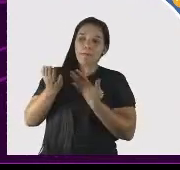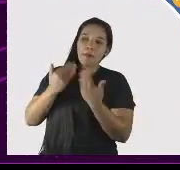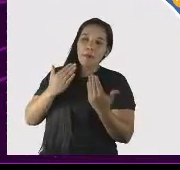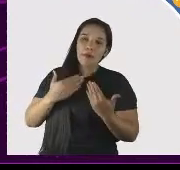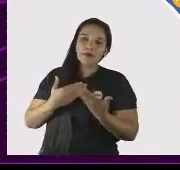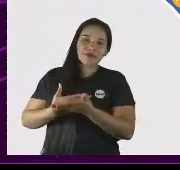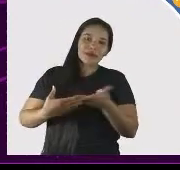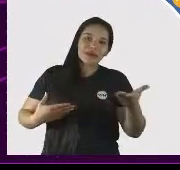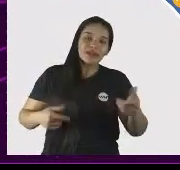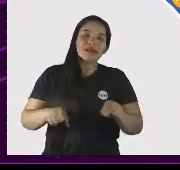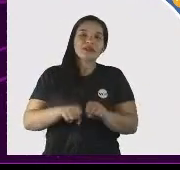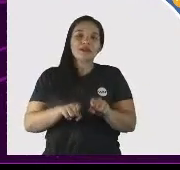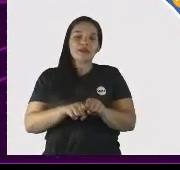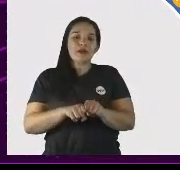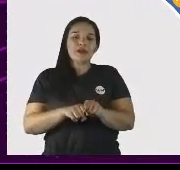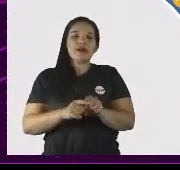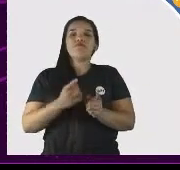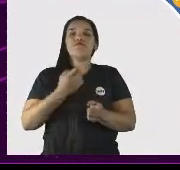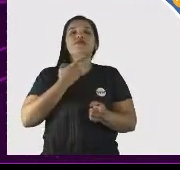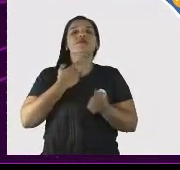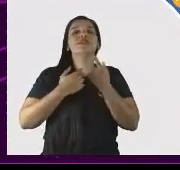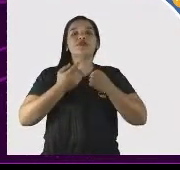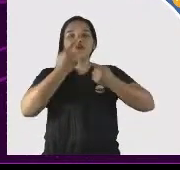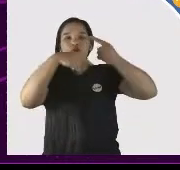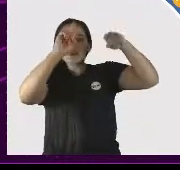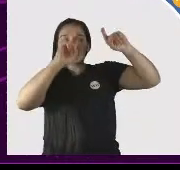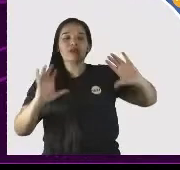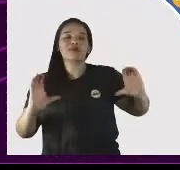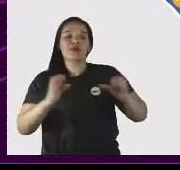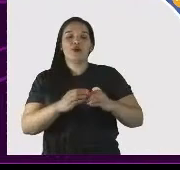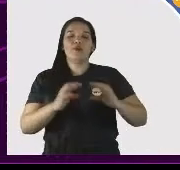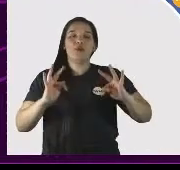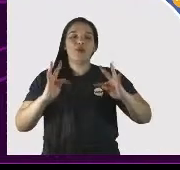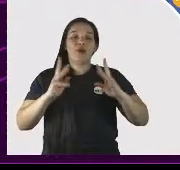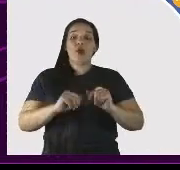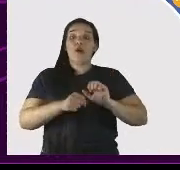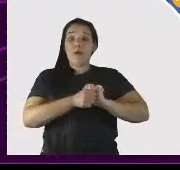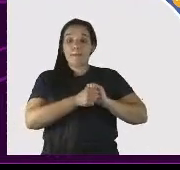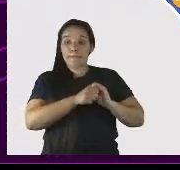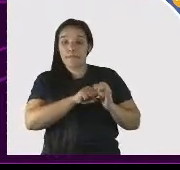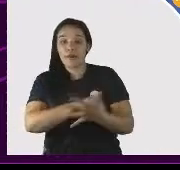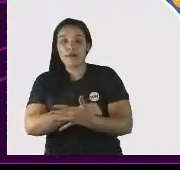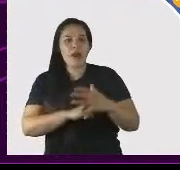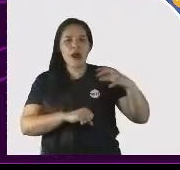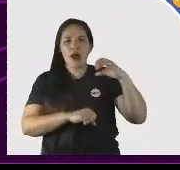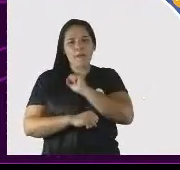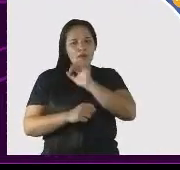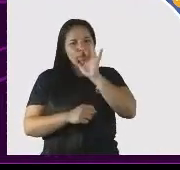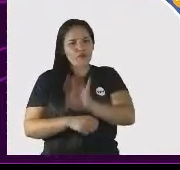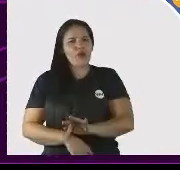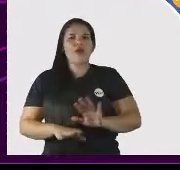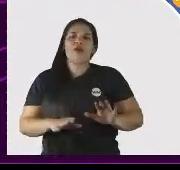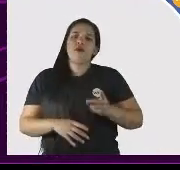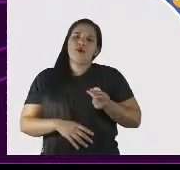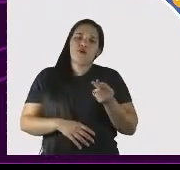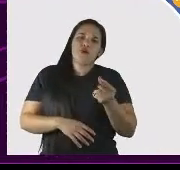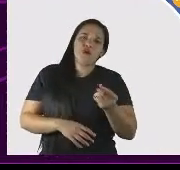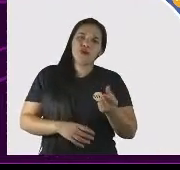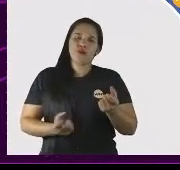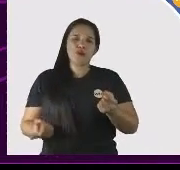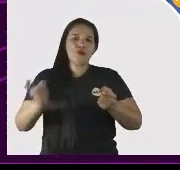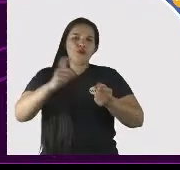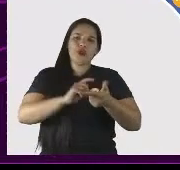papo com todos vocês desejo sucesso a todos e que é eu me acabe logo e que o nosso mercado se continua se recuperando